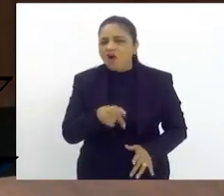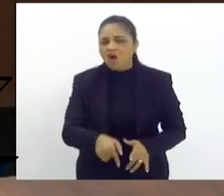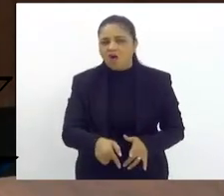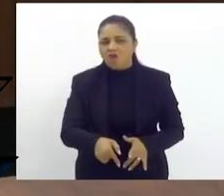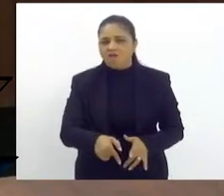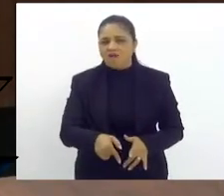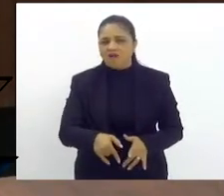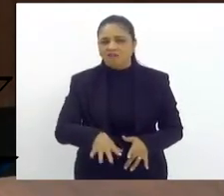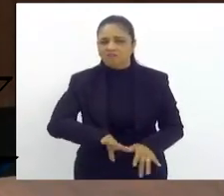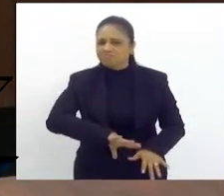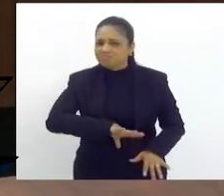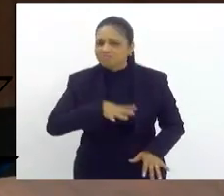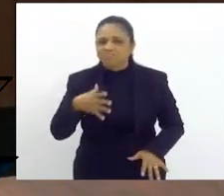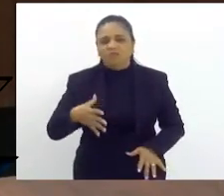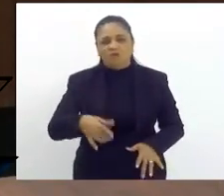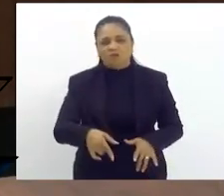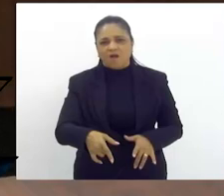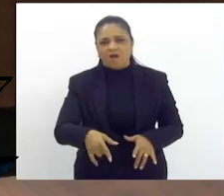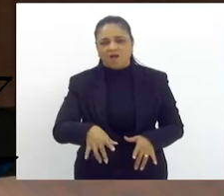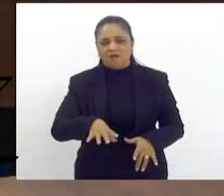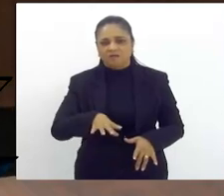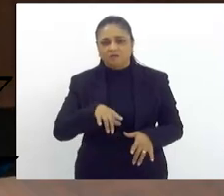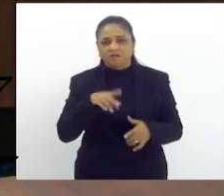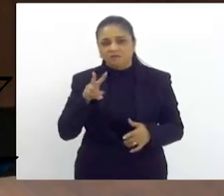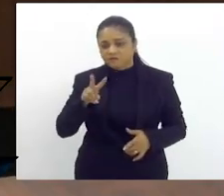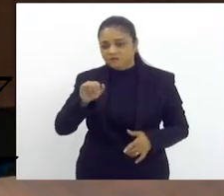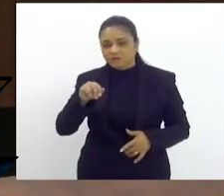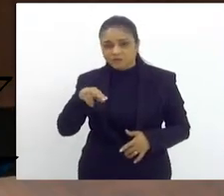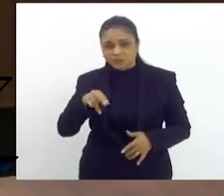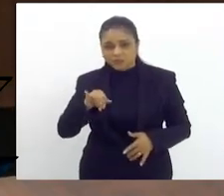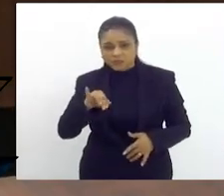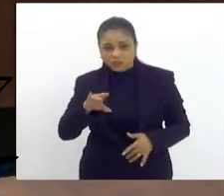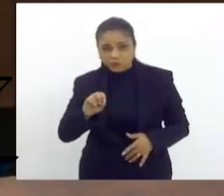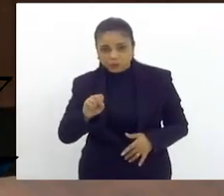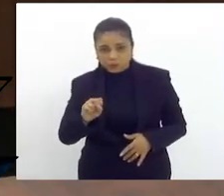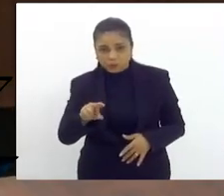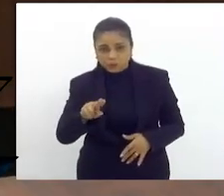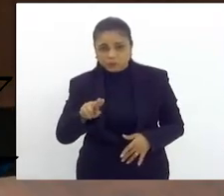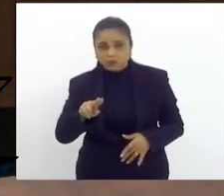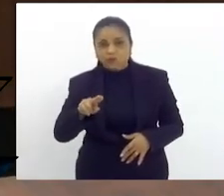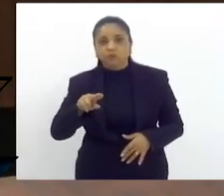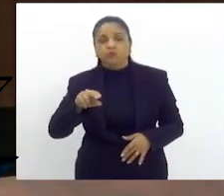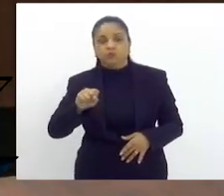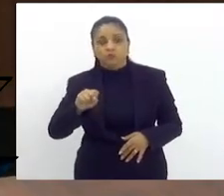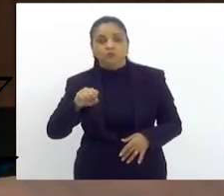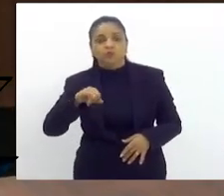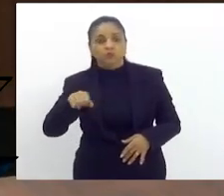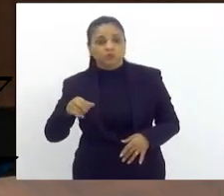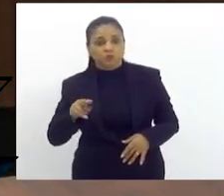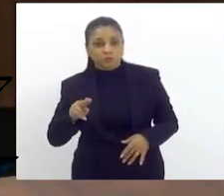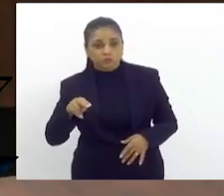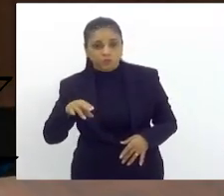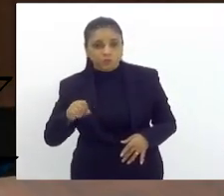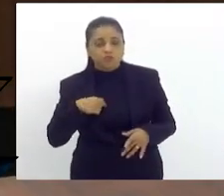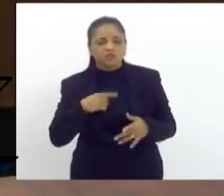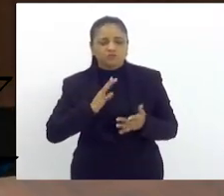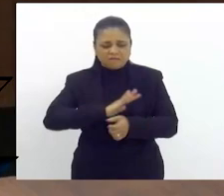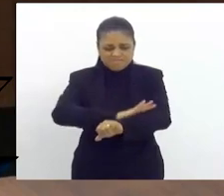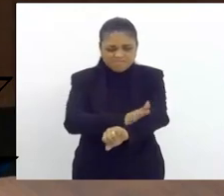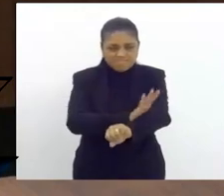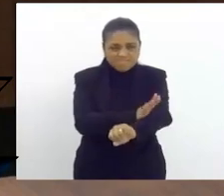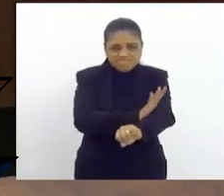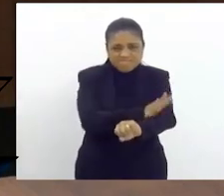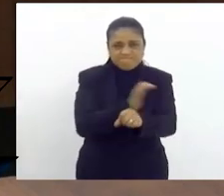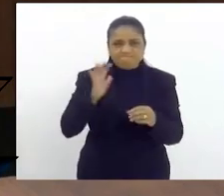ela liga porque o Vinícius Junior tem sofrido esses ataques absolutamente racistas